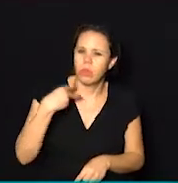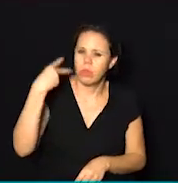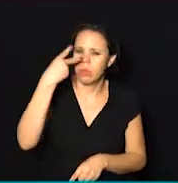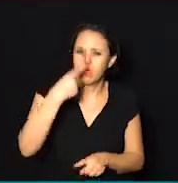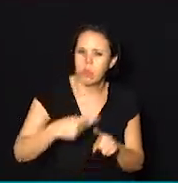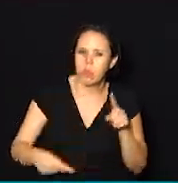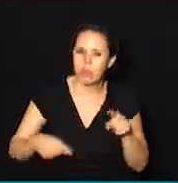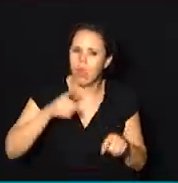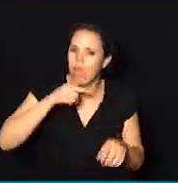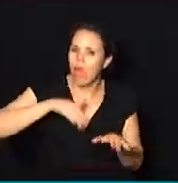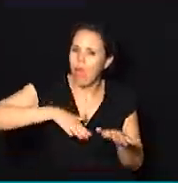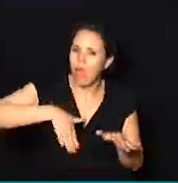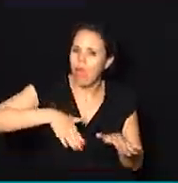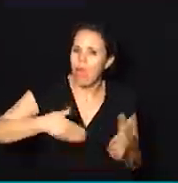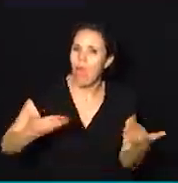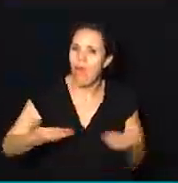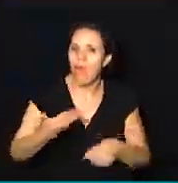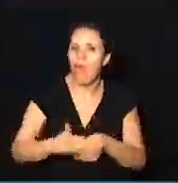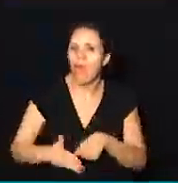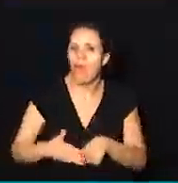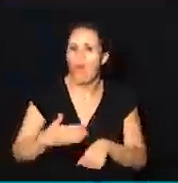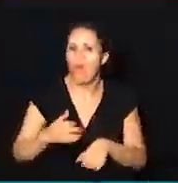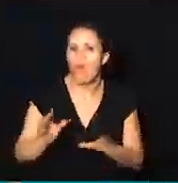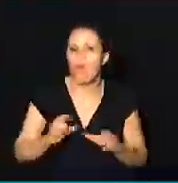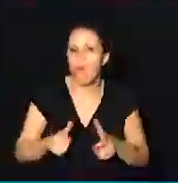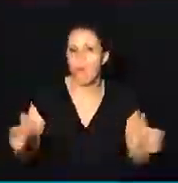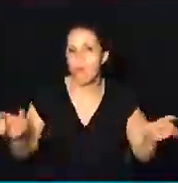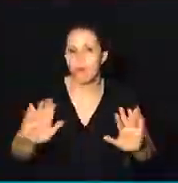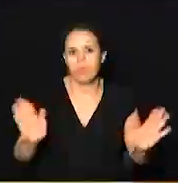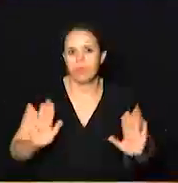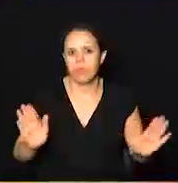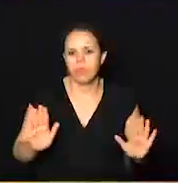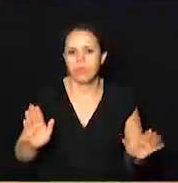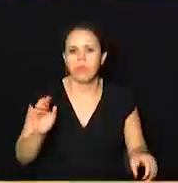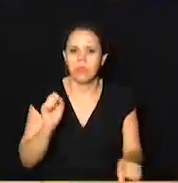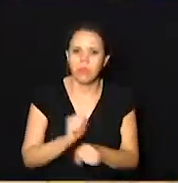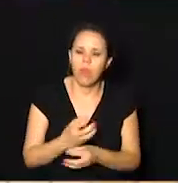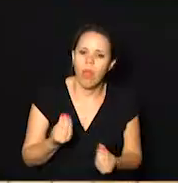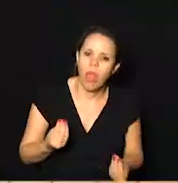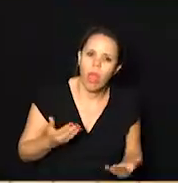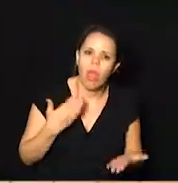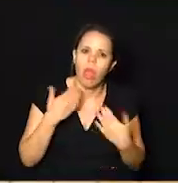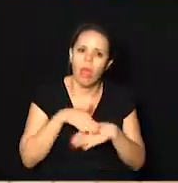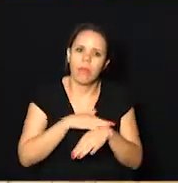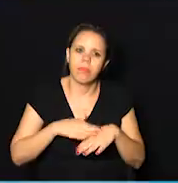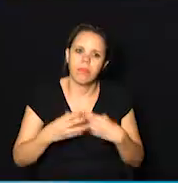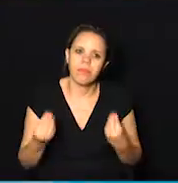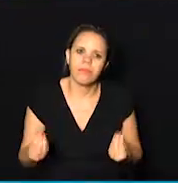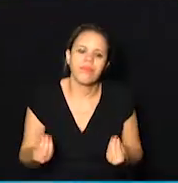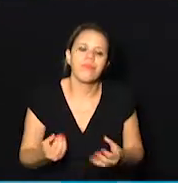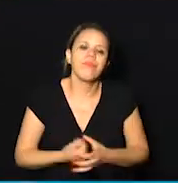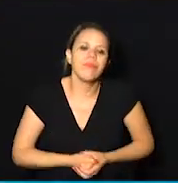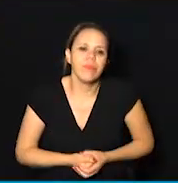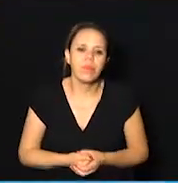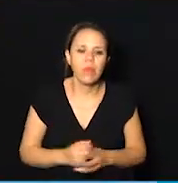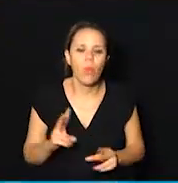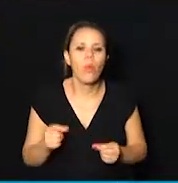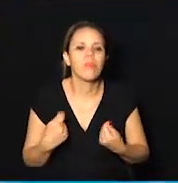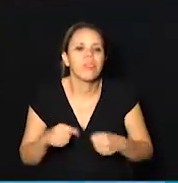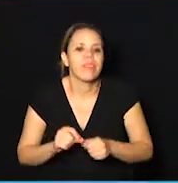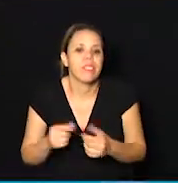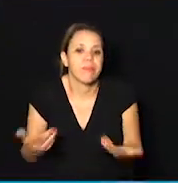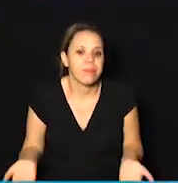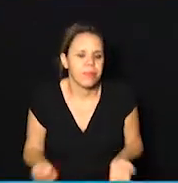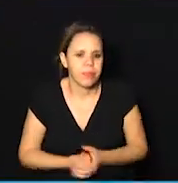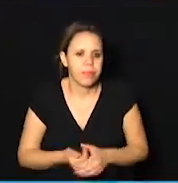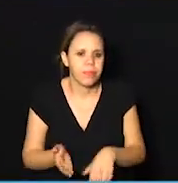2:00 2:30 de água hoje em dia a gente não trabalha o volume grande mas a gente para muito a gente conversa muito sobre o que